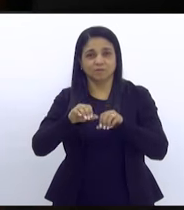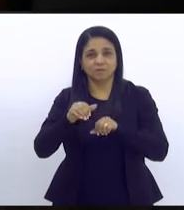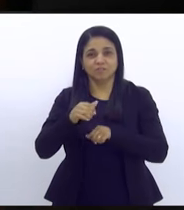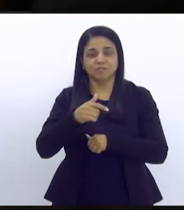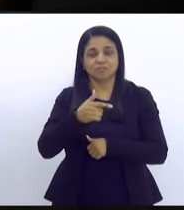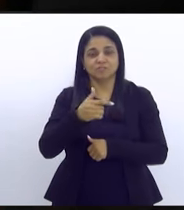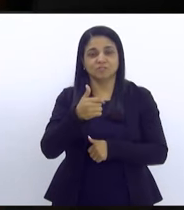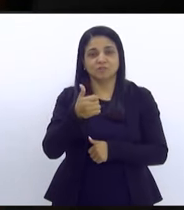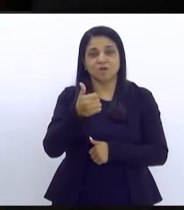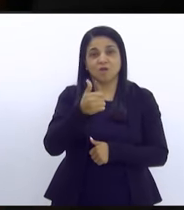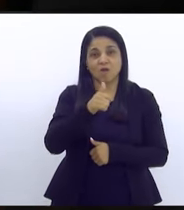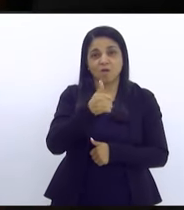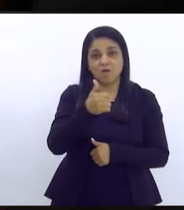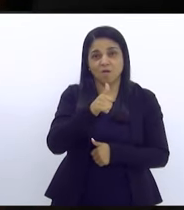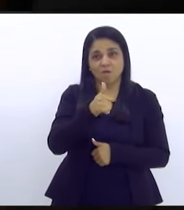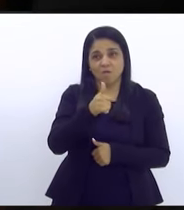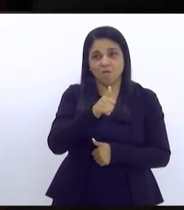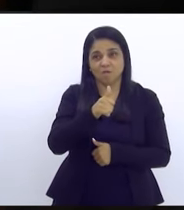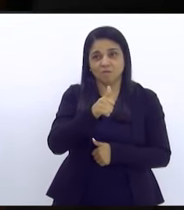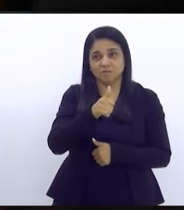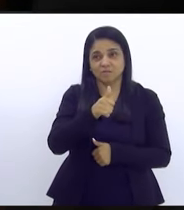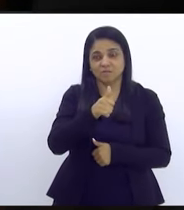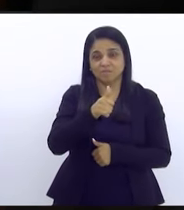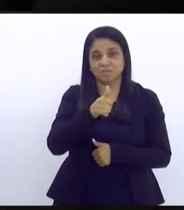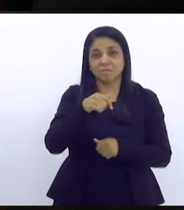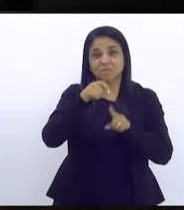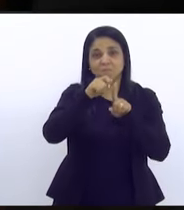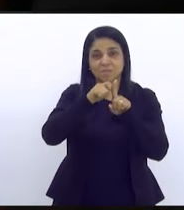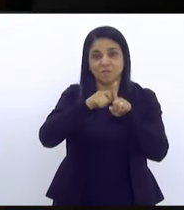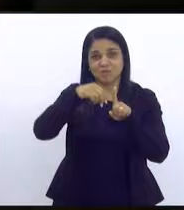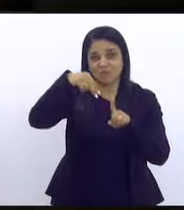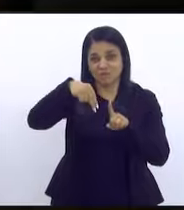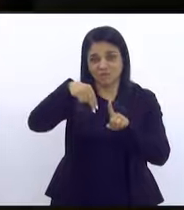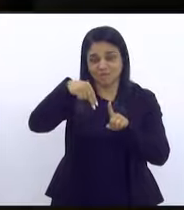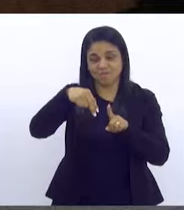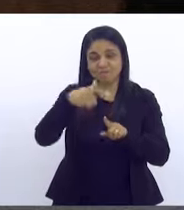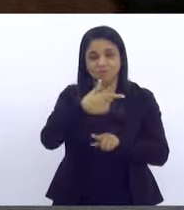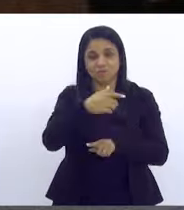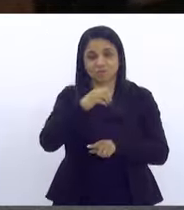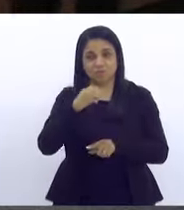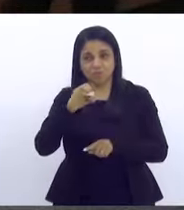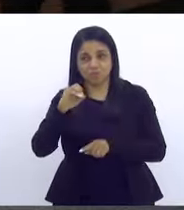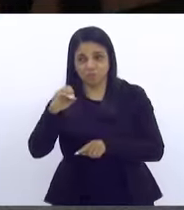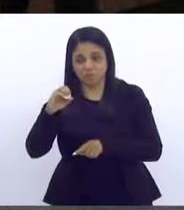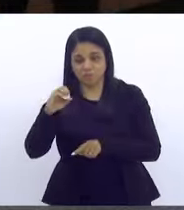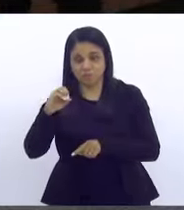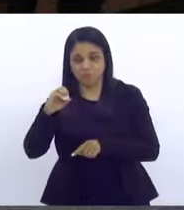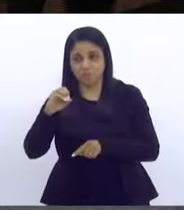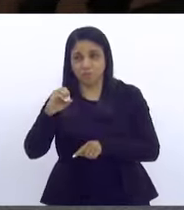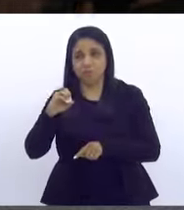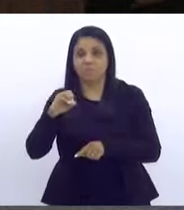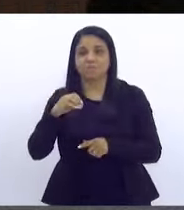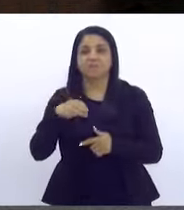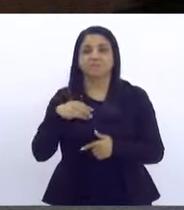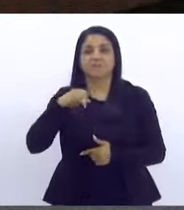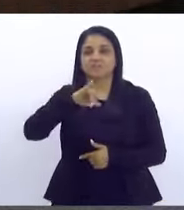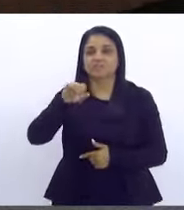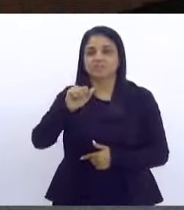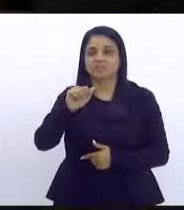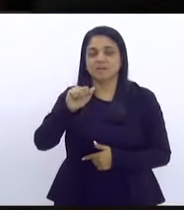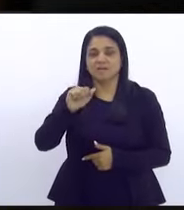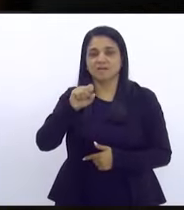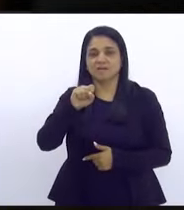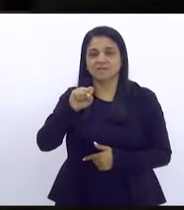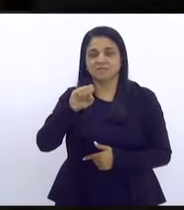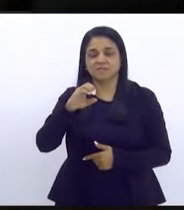11 de 2000, do Bloco da Abolição. Jaciara Santos de Oliveira, educadora